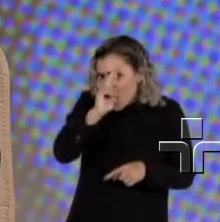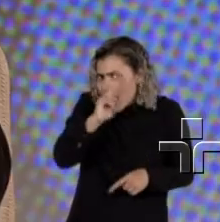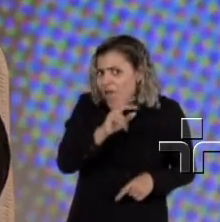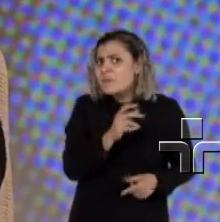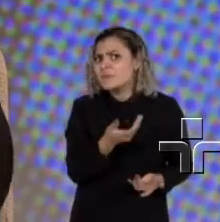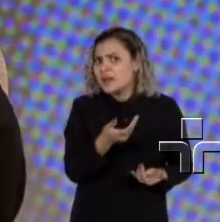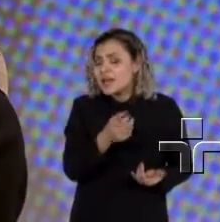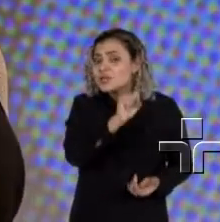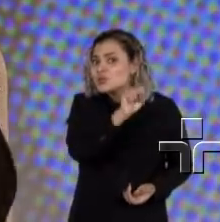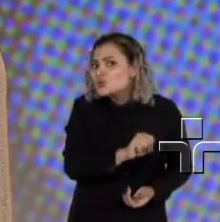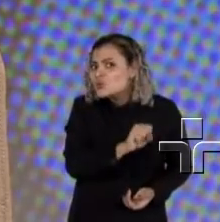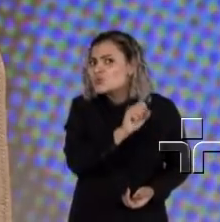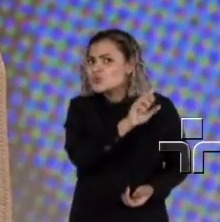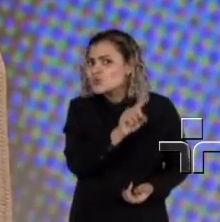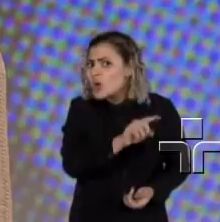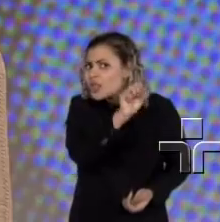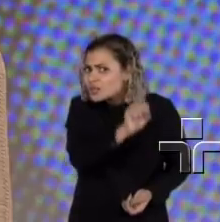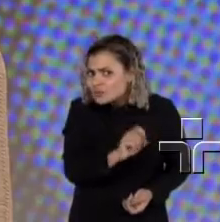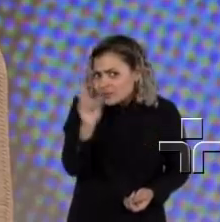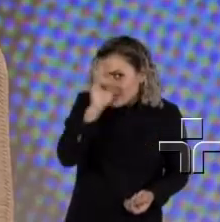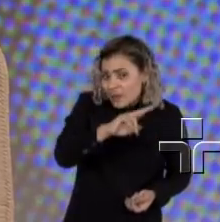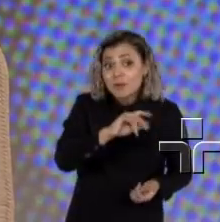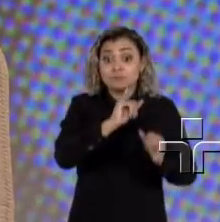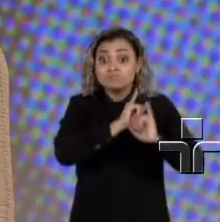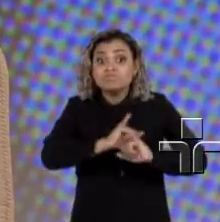para promover uma novela.